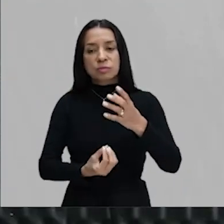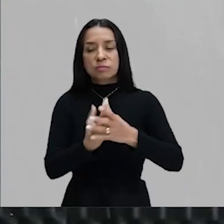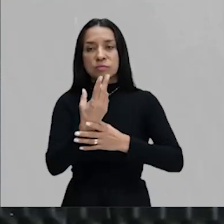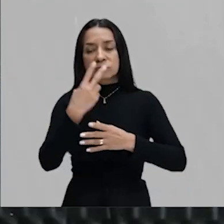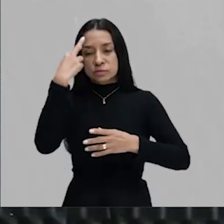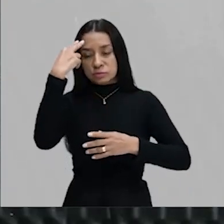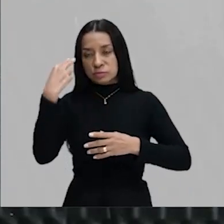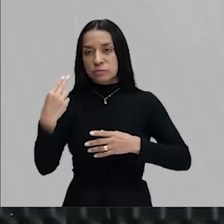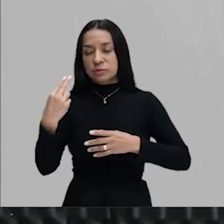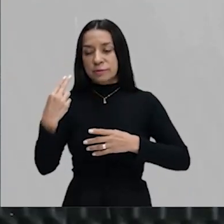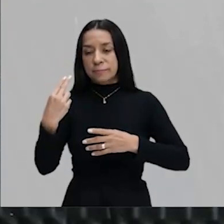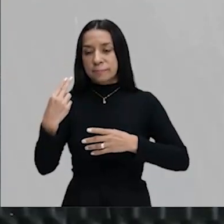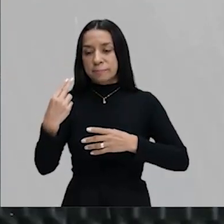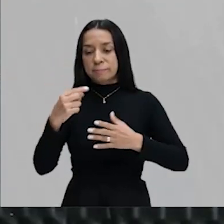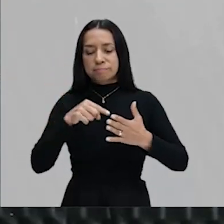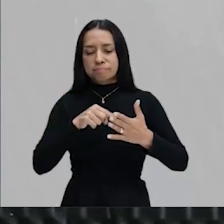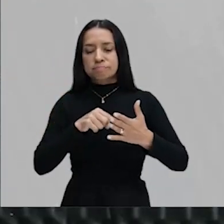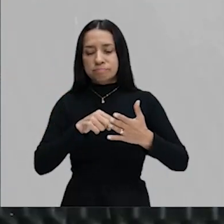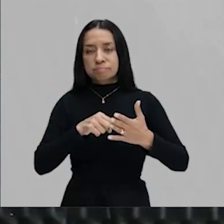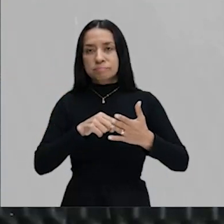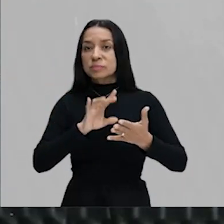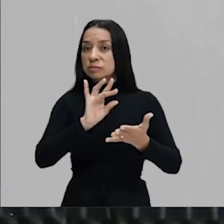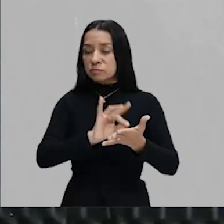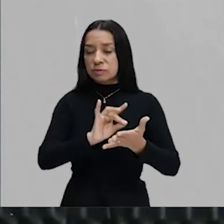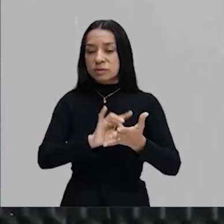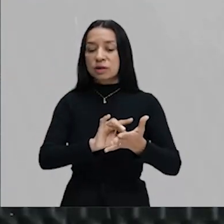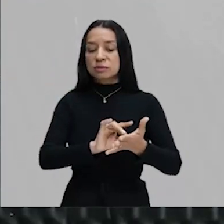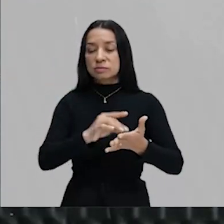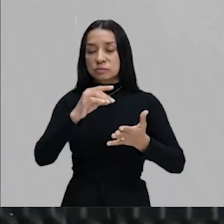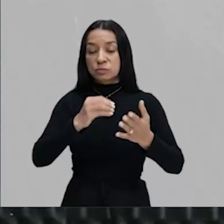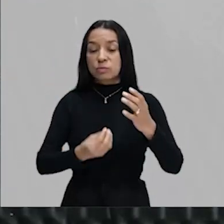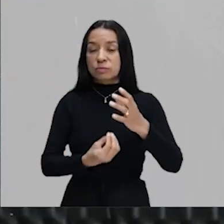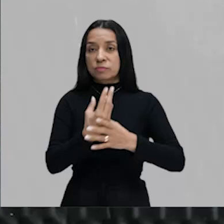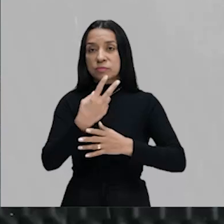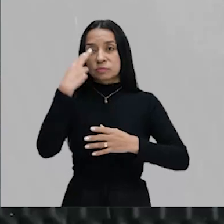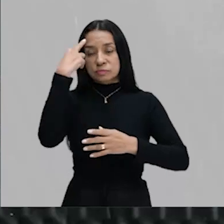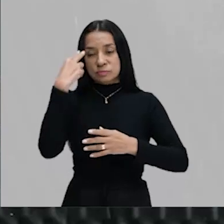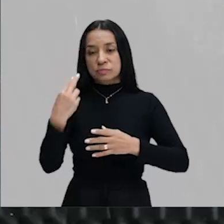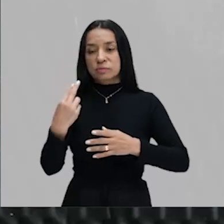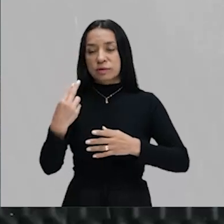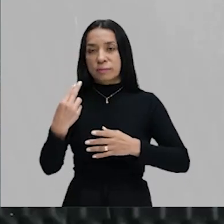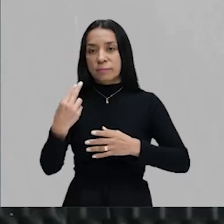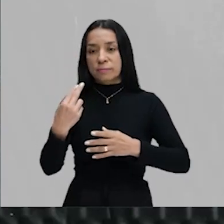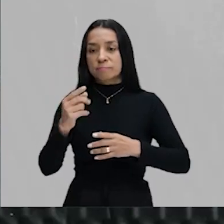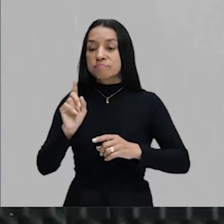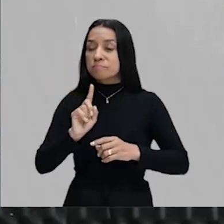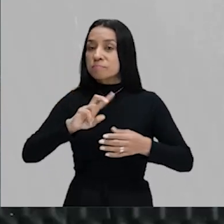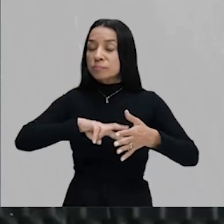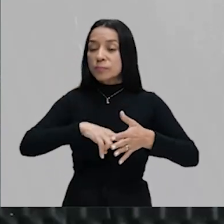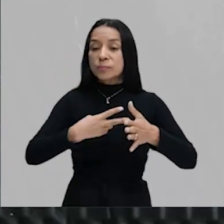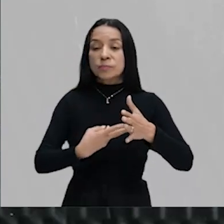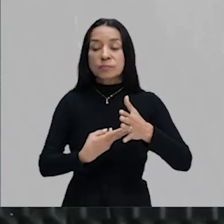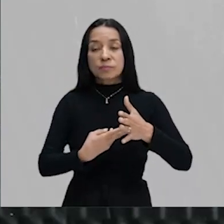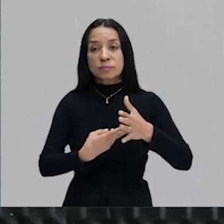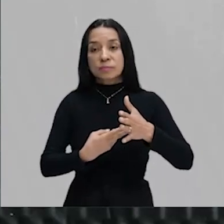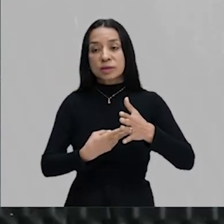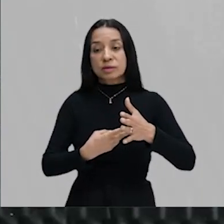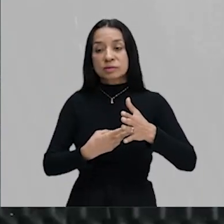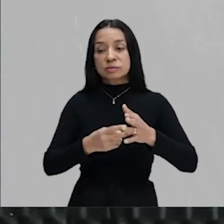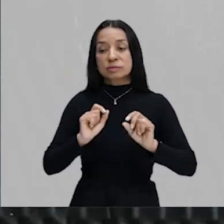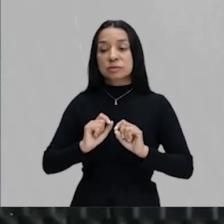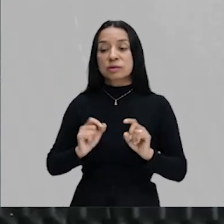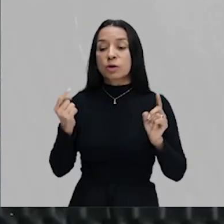né? Ela não deixa de ser uma fonte histórica. Isso não significa, e é bom deixar isso bem claro, do ponto de